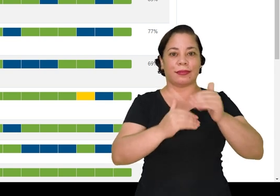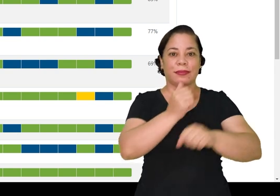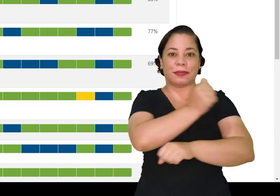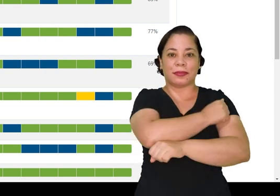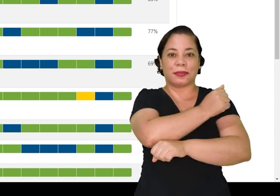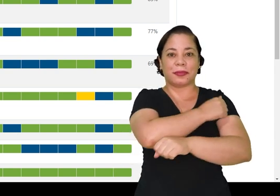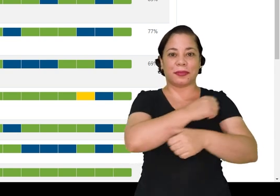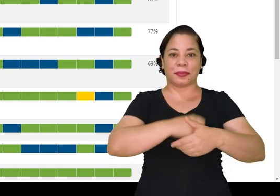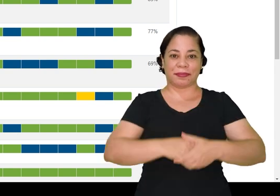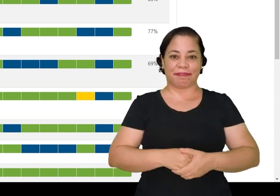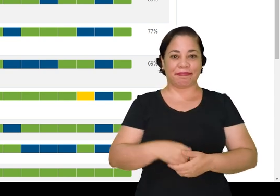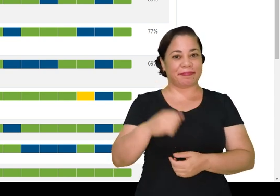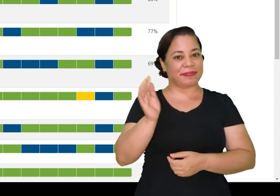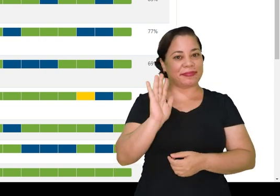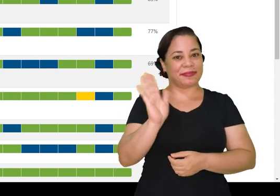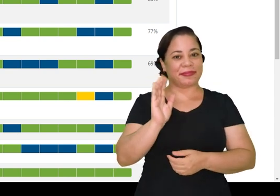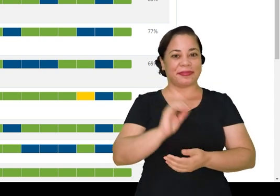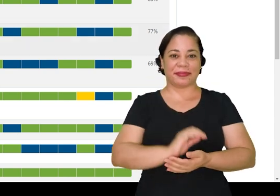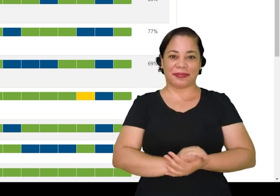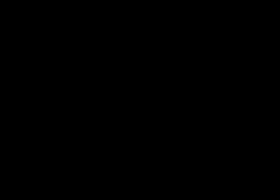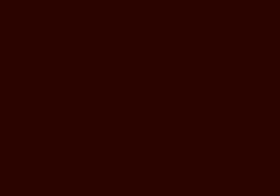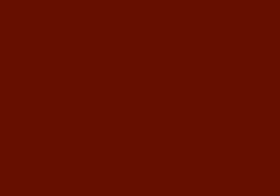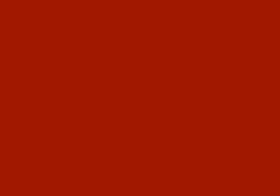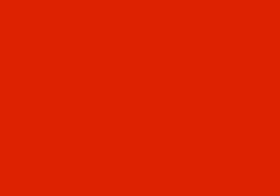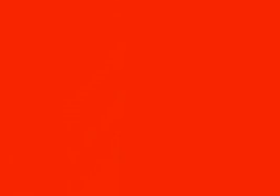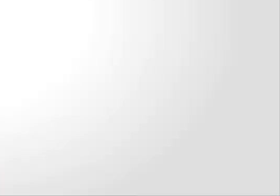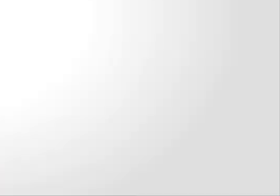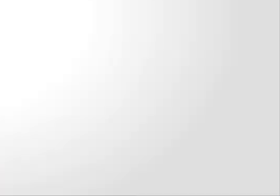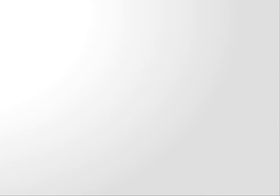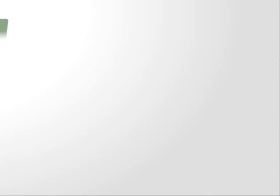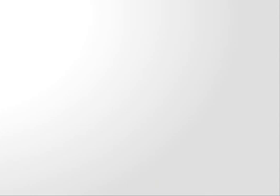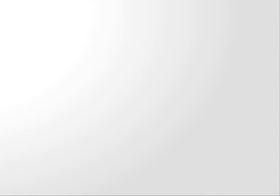progresso dos Estudantes até a próxima